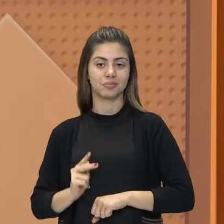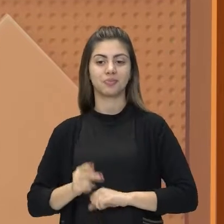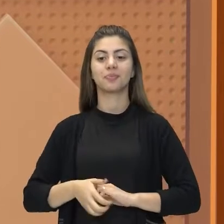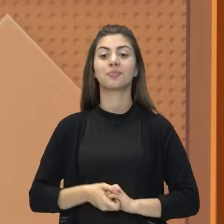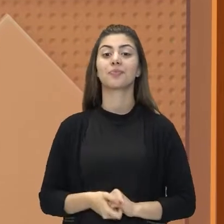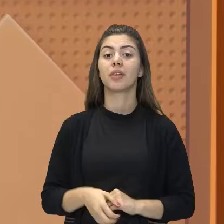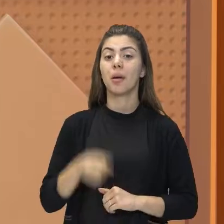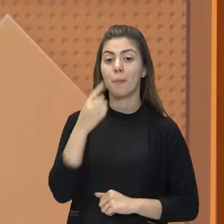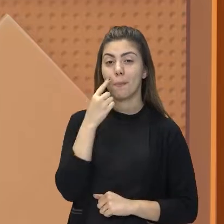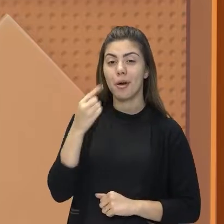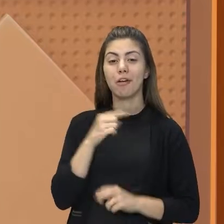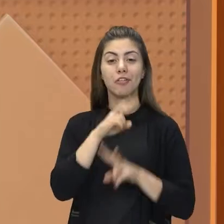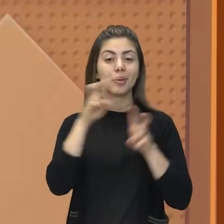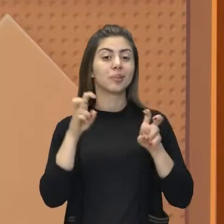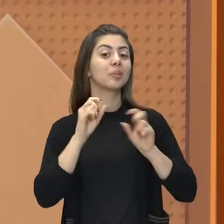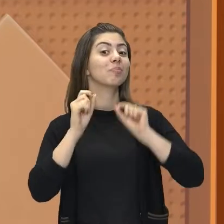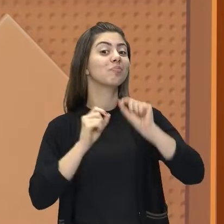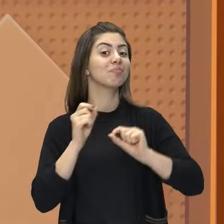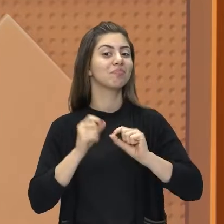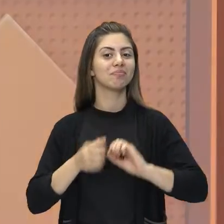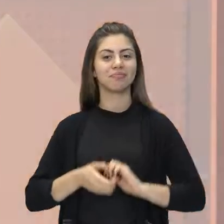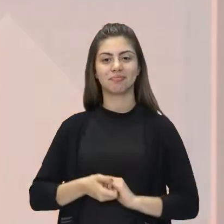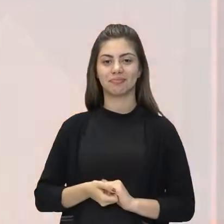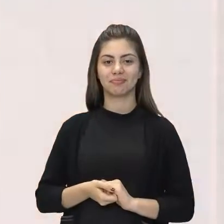Venha comigo o tema da nossa aula.